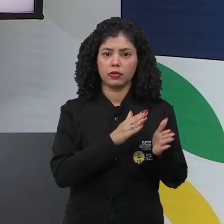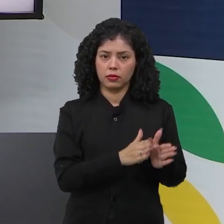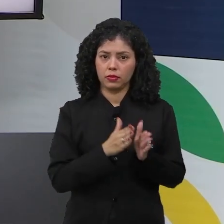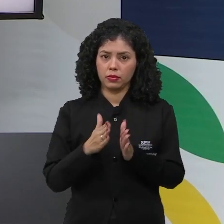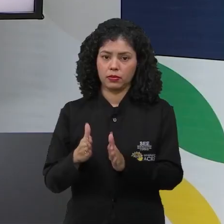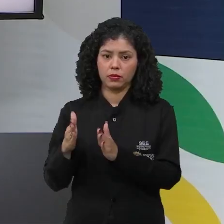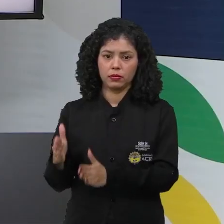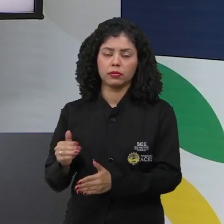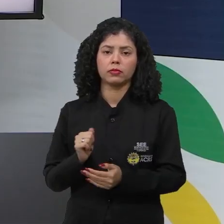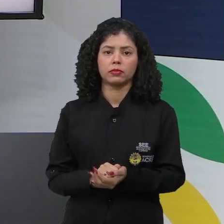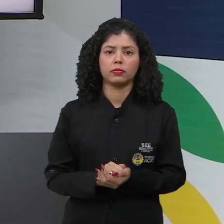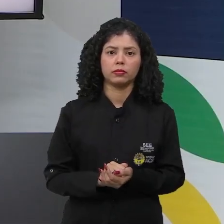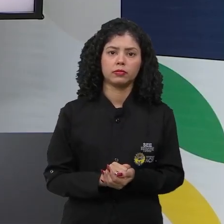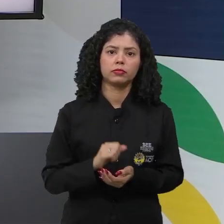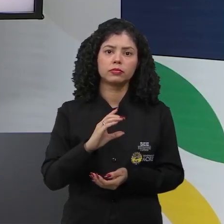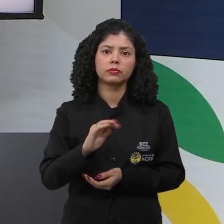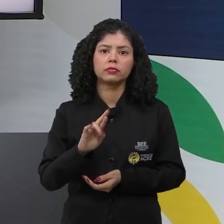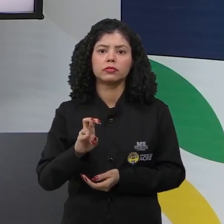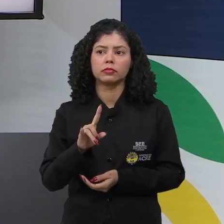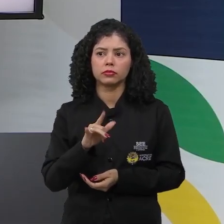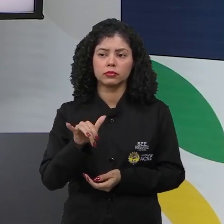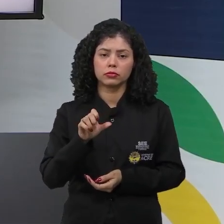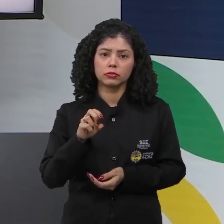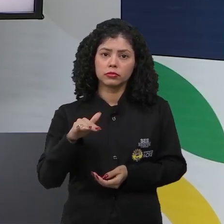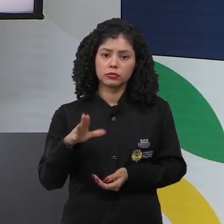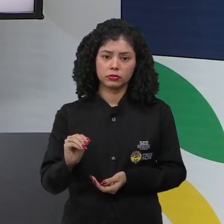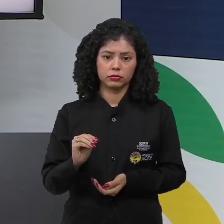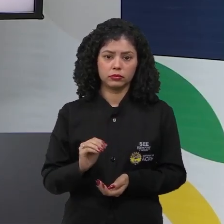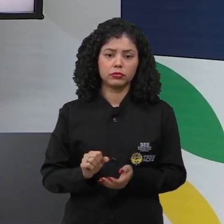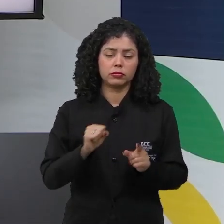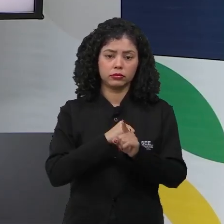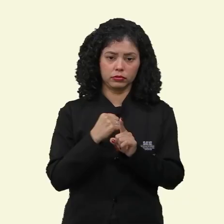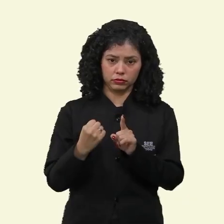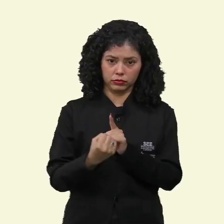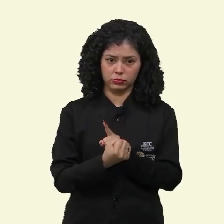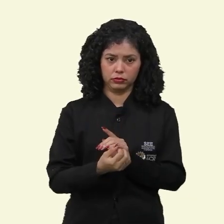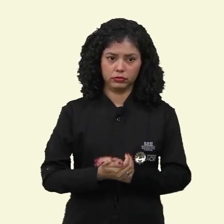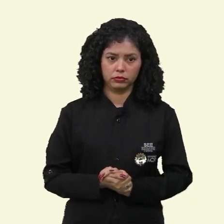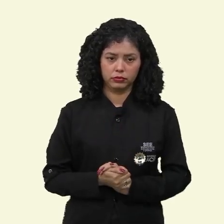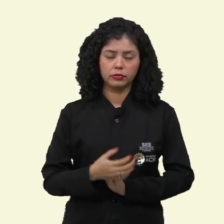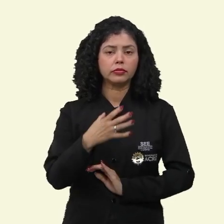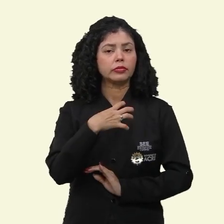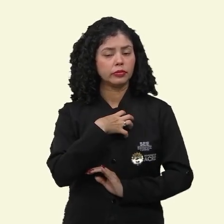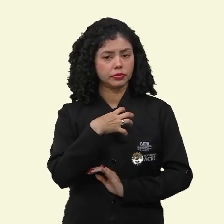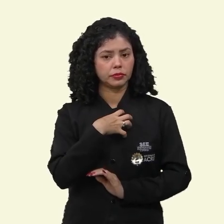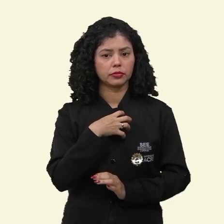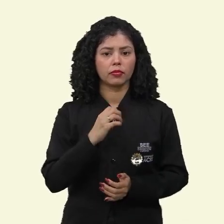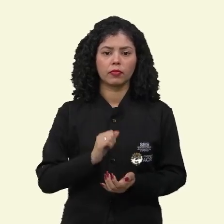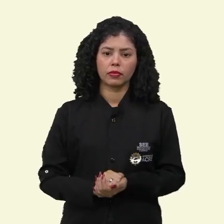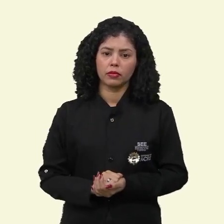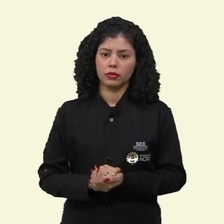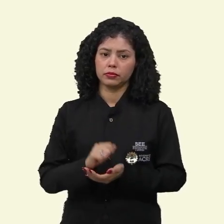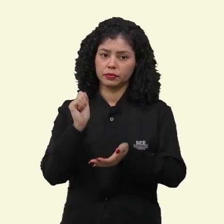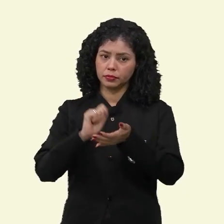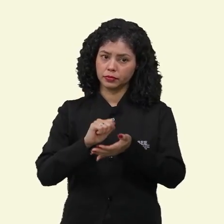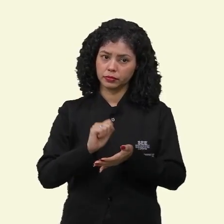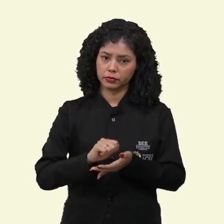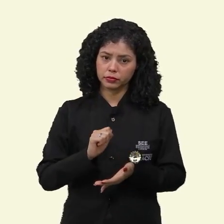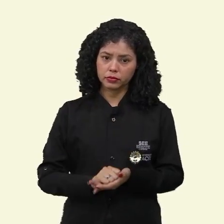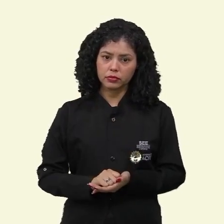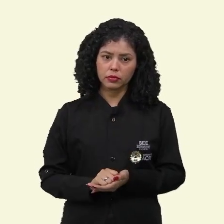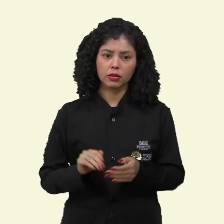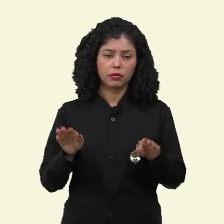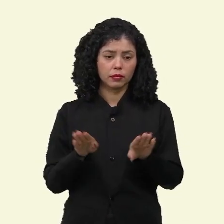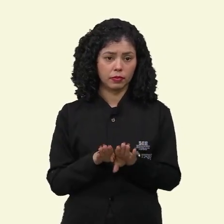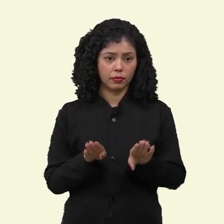por convenções sociais, certo? Então, nesse sentido, a gramática prescritiva, que